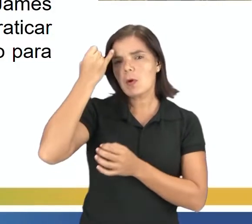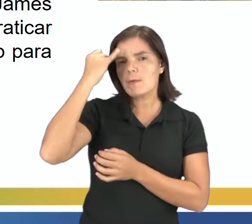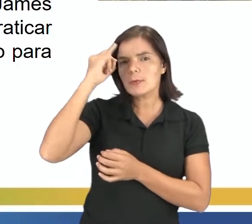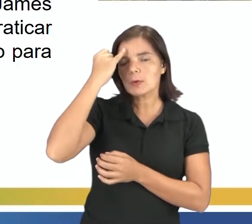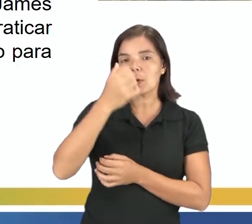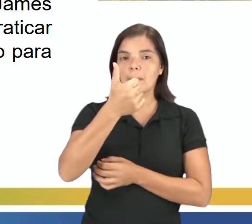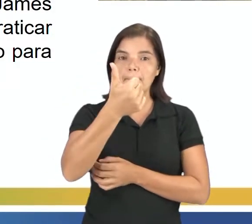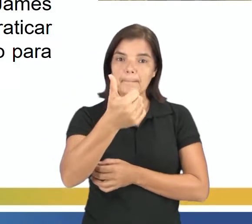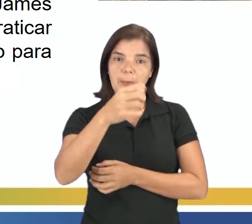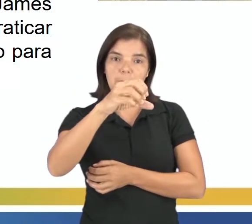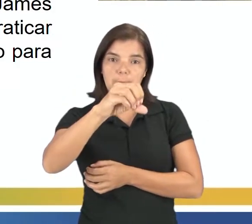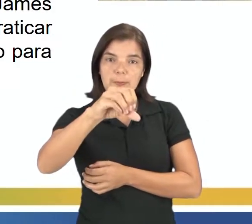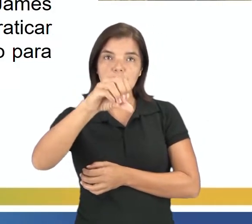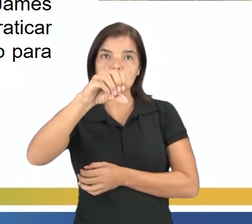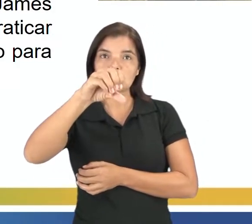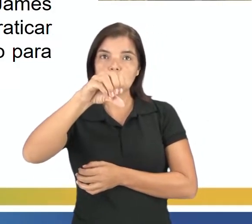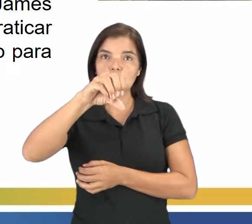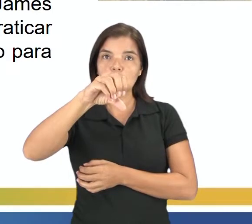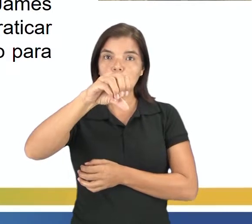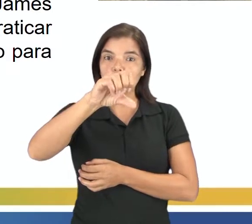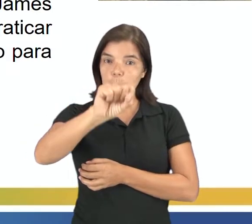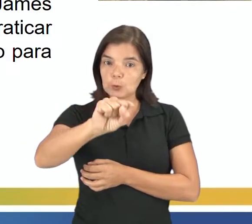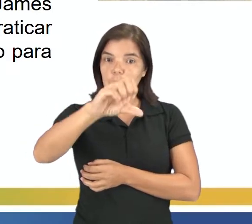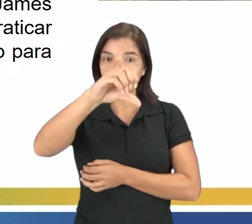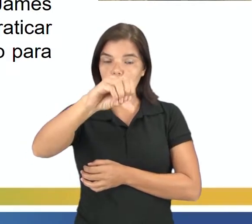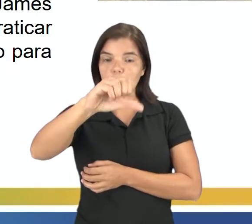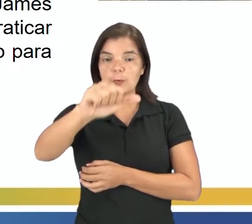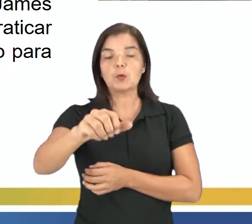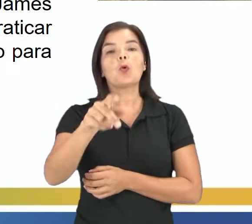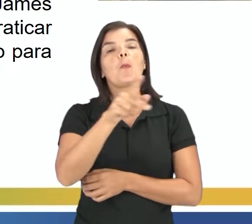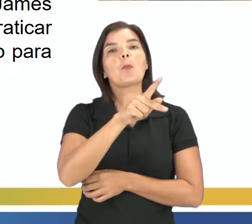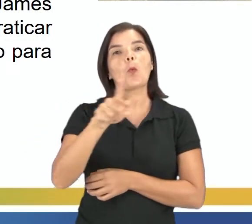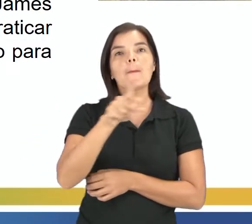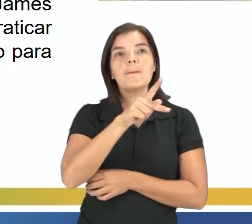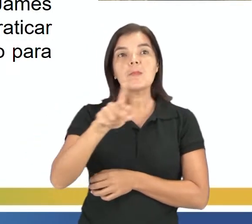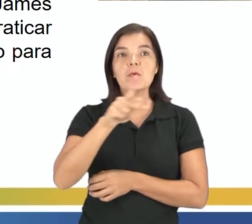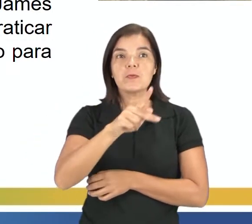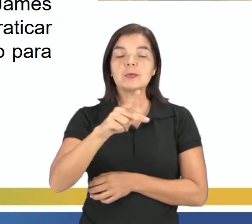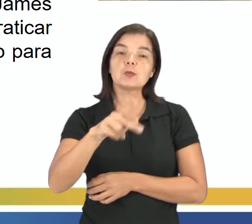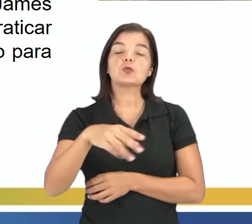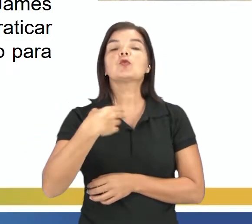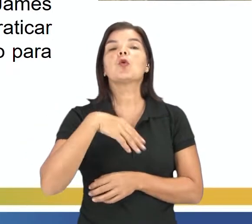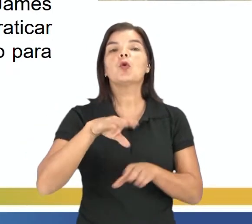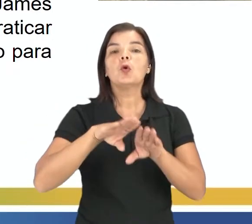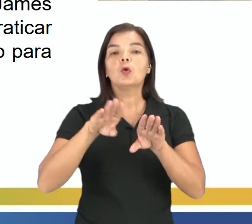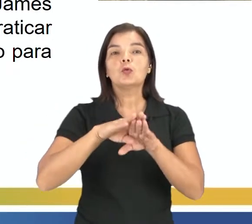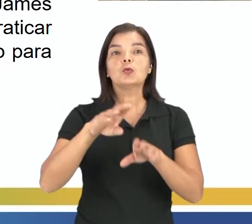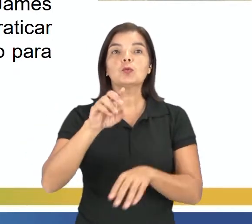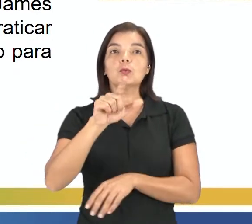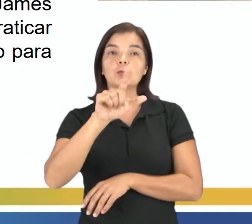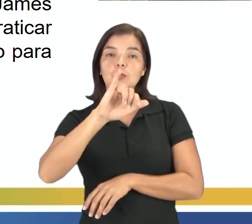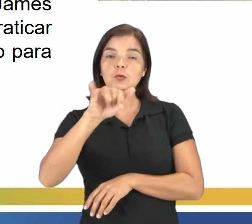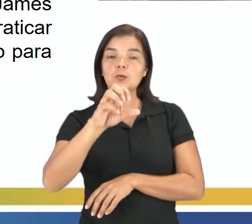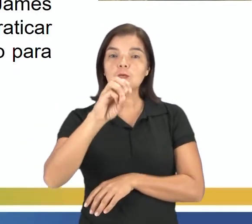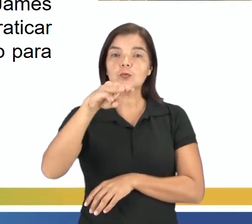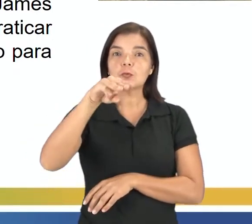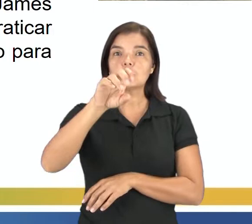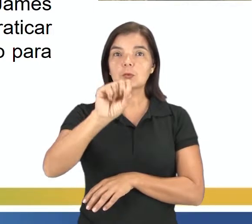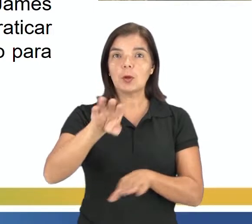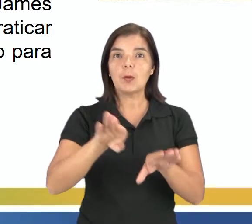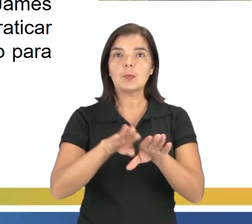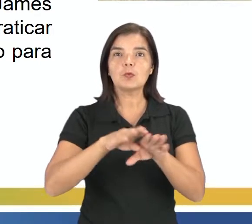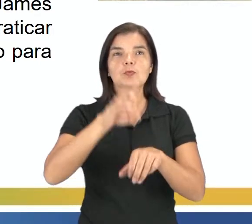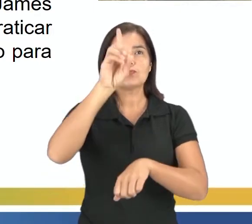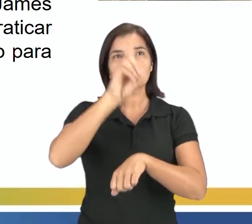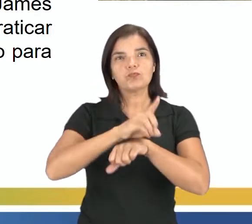em 1891 pelo professor canadense James Naismith. Na época, o diretor Luther Gulick,